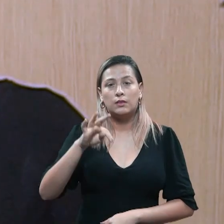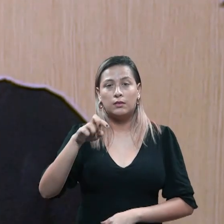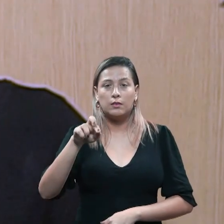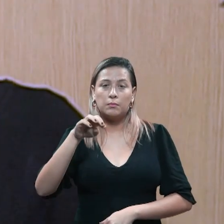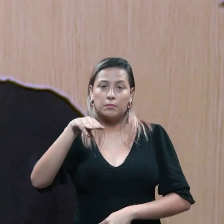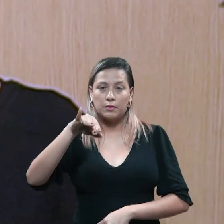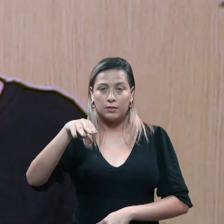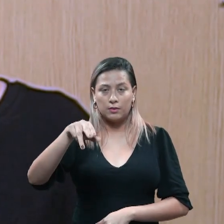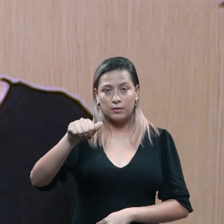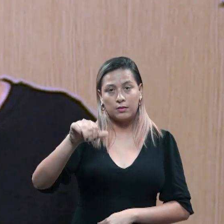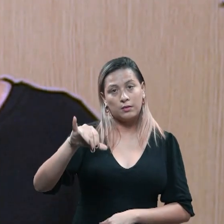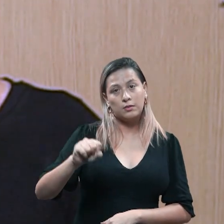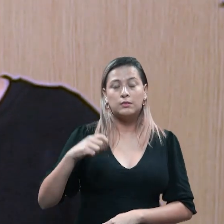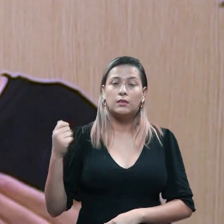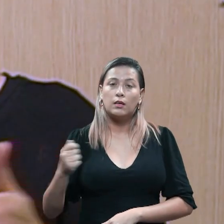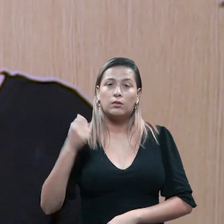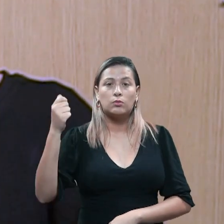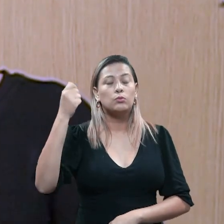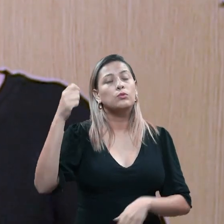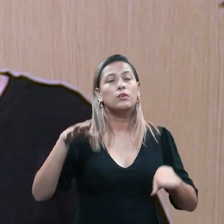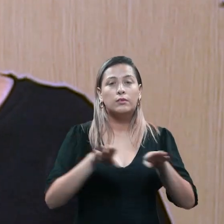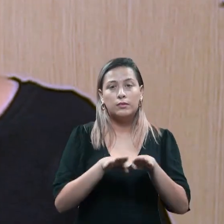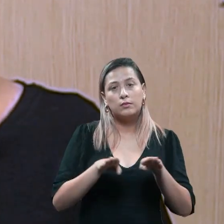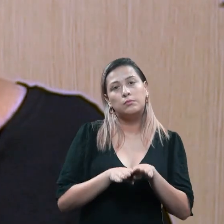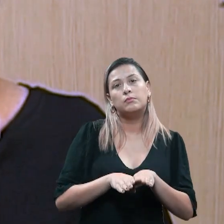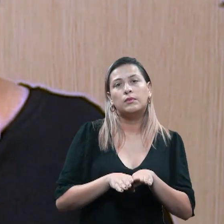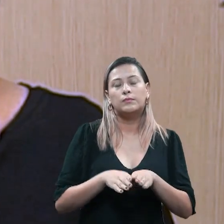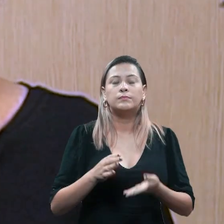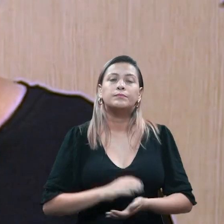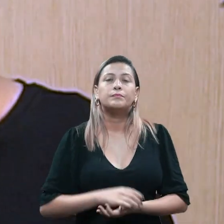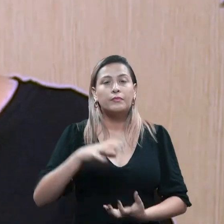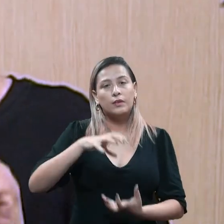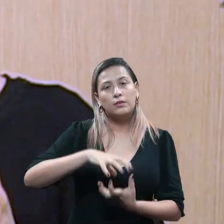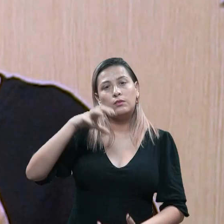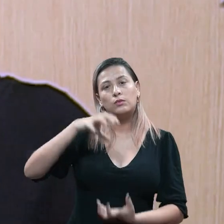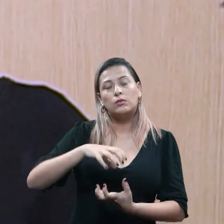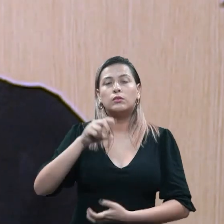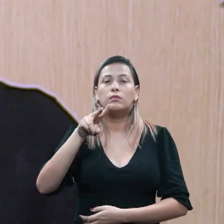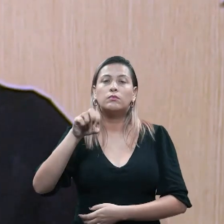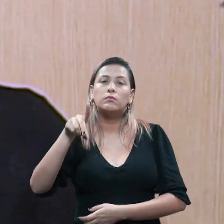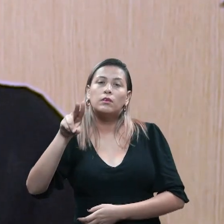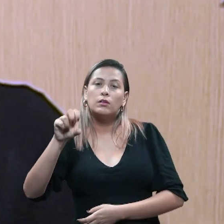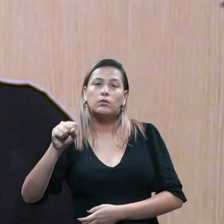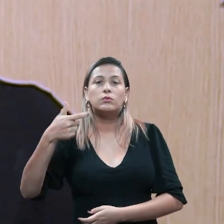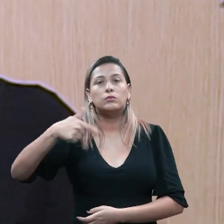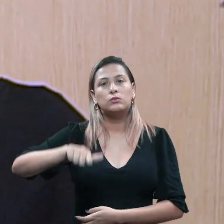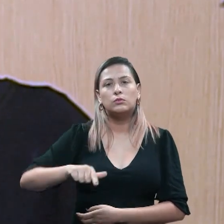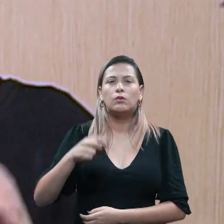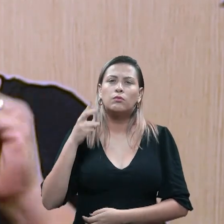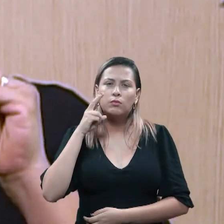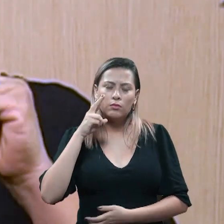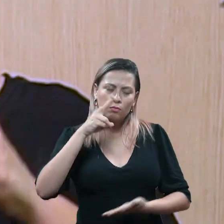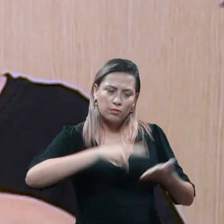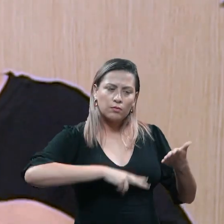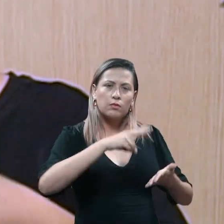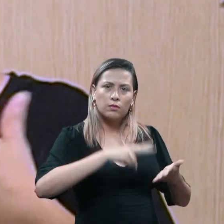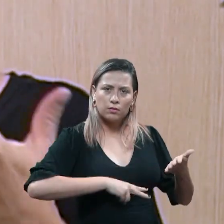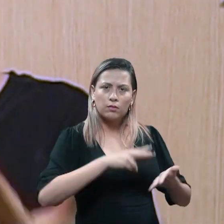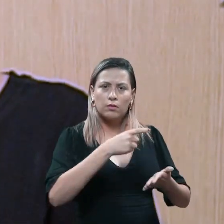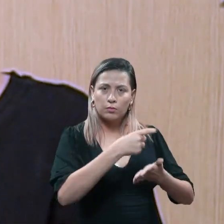pelos terminais e idosa, velos novamente. Leia o documento número 15 e você